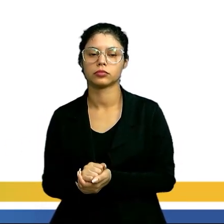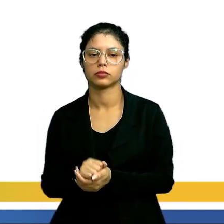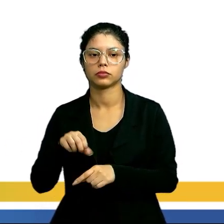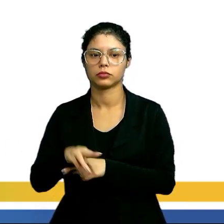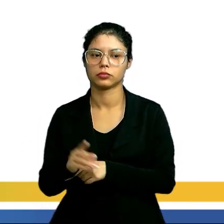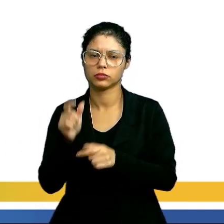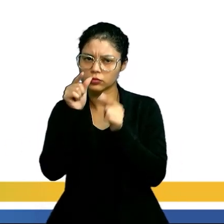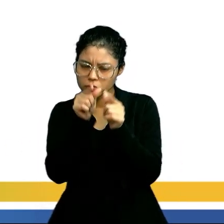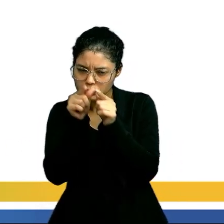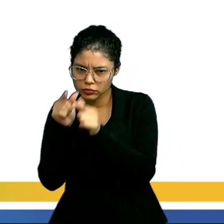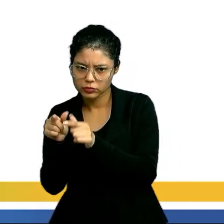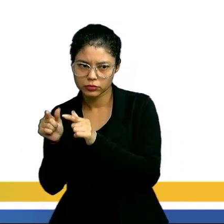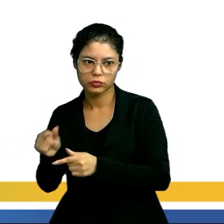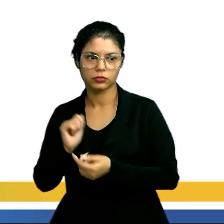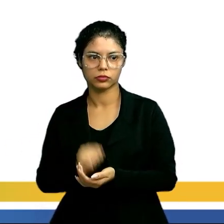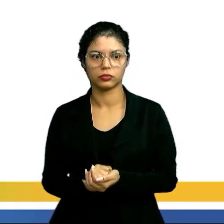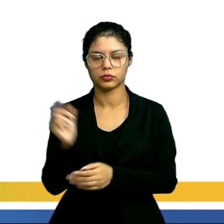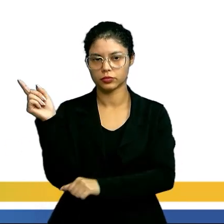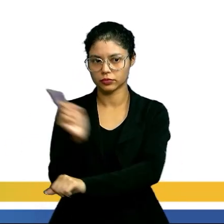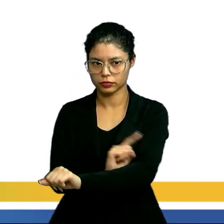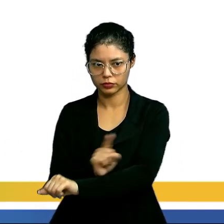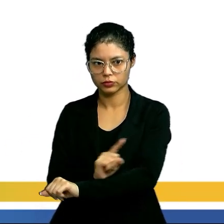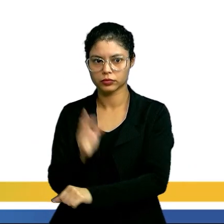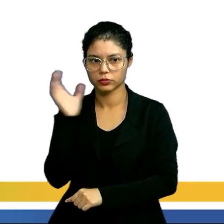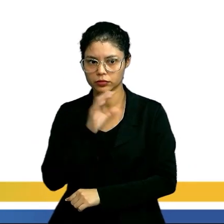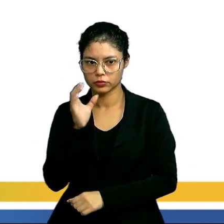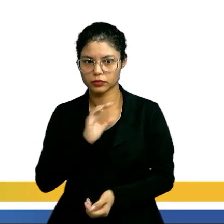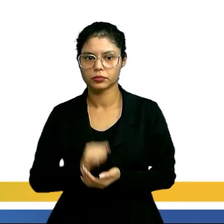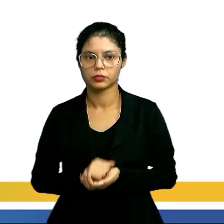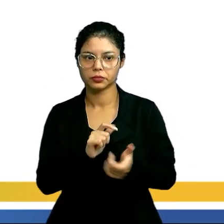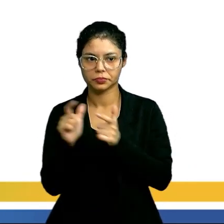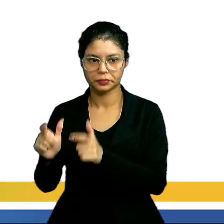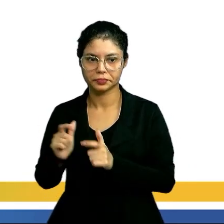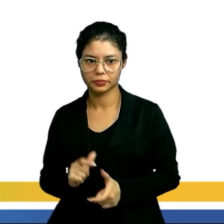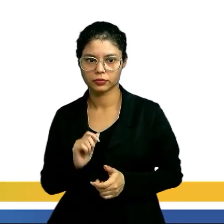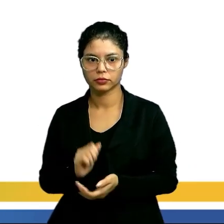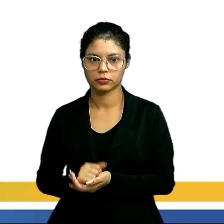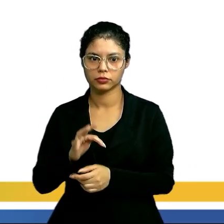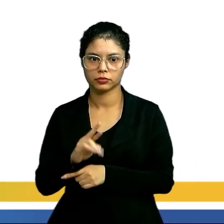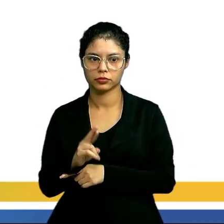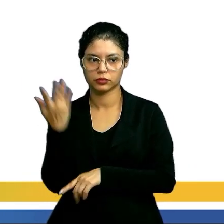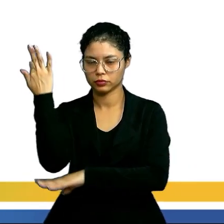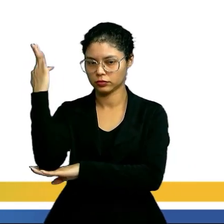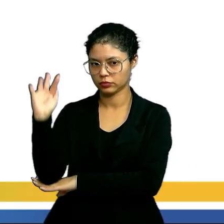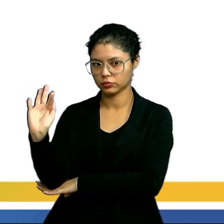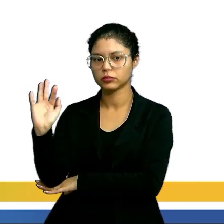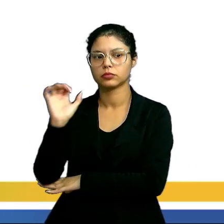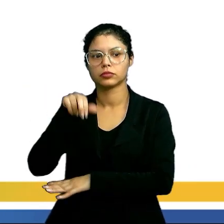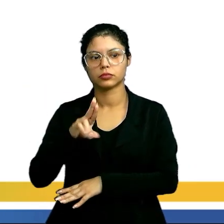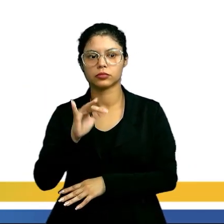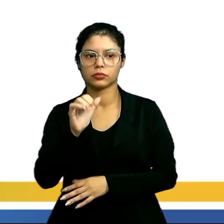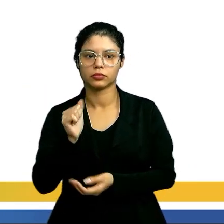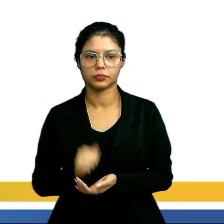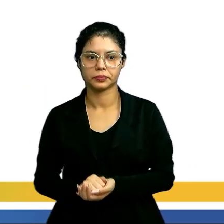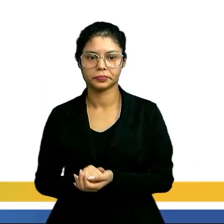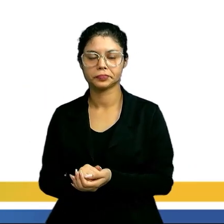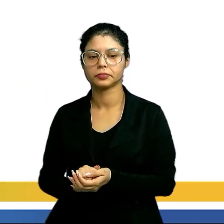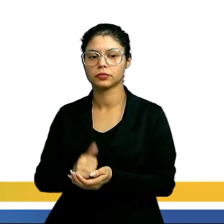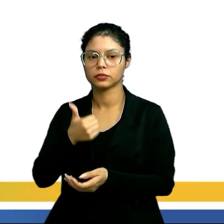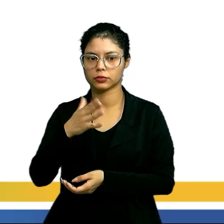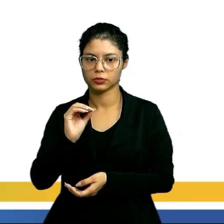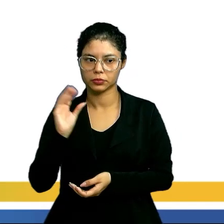lado da igualdade, dividindo. Dessa forma, a altura será igual a energia potencial gravitacional dividido pela massa